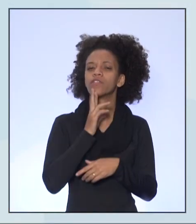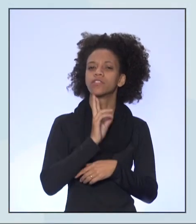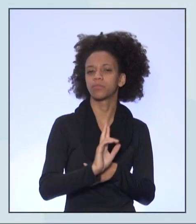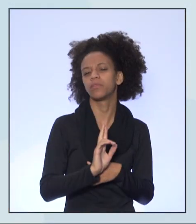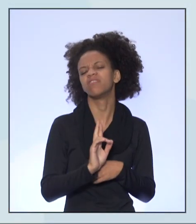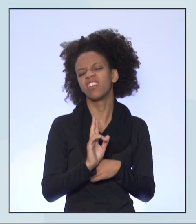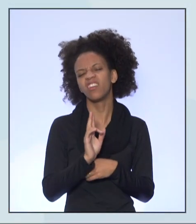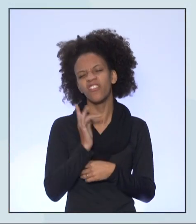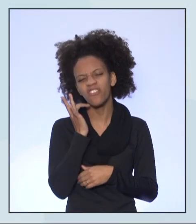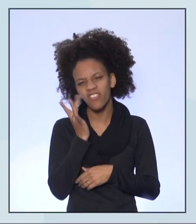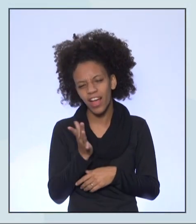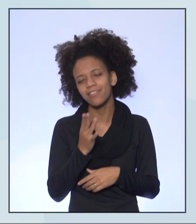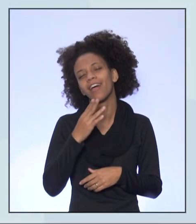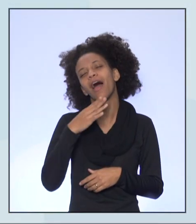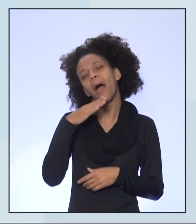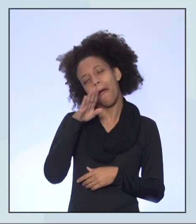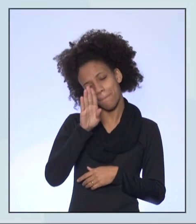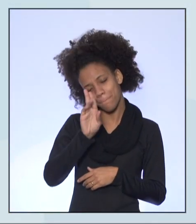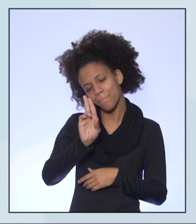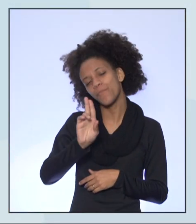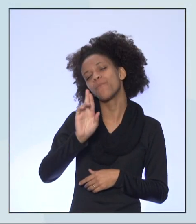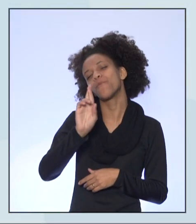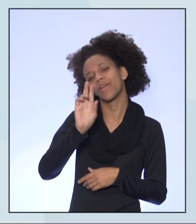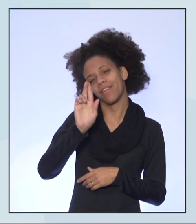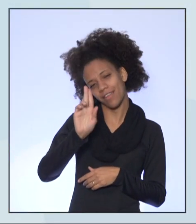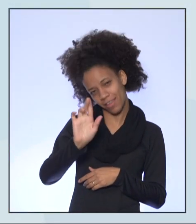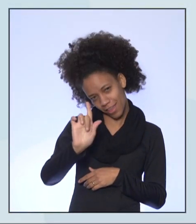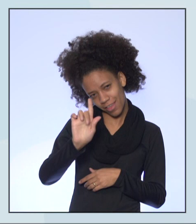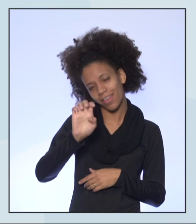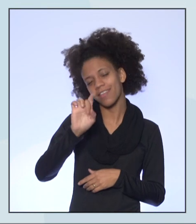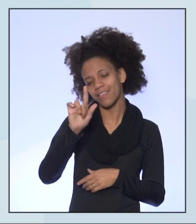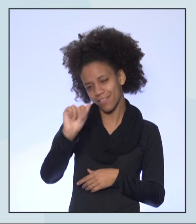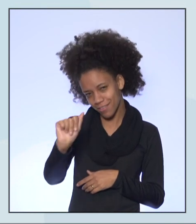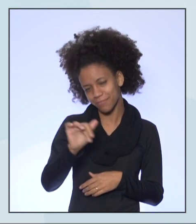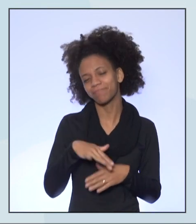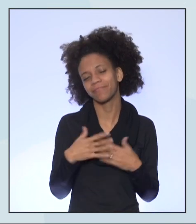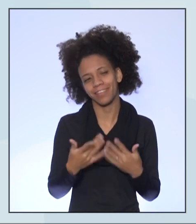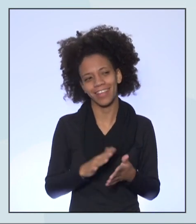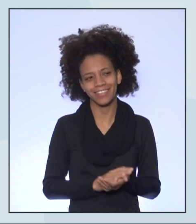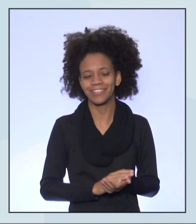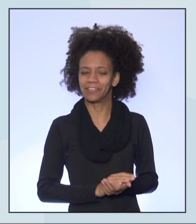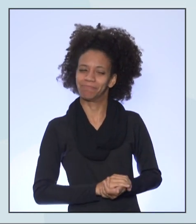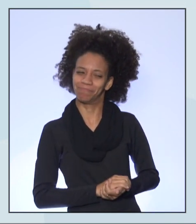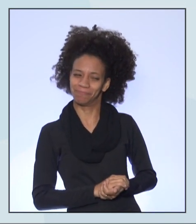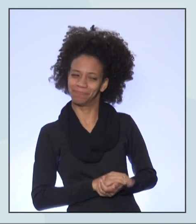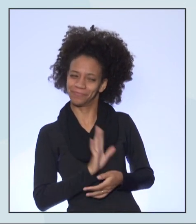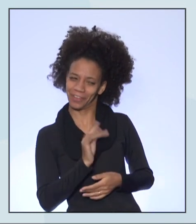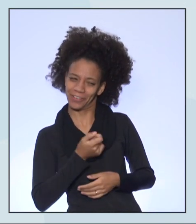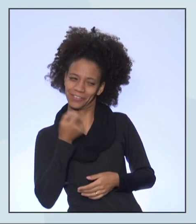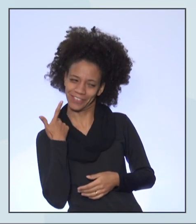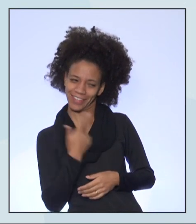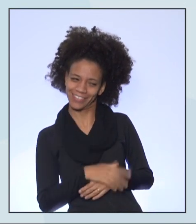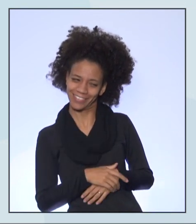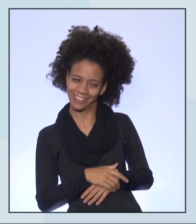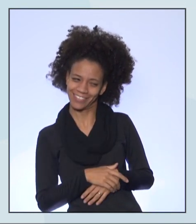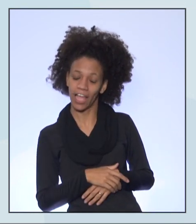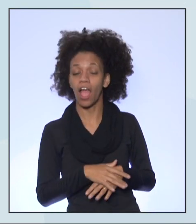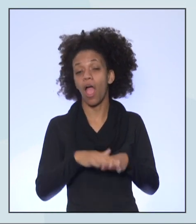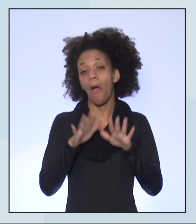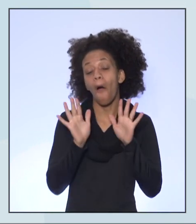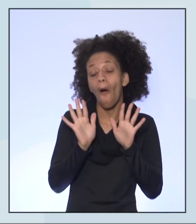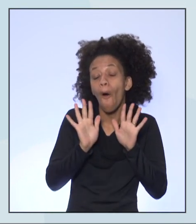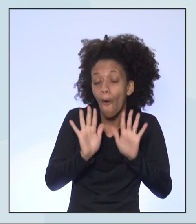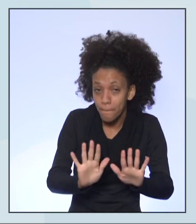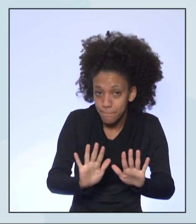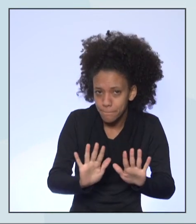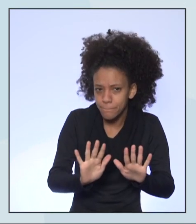responderam facilmente. É a burguesia. É a grande massa. Você está querendo me pegar, né, professora? Olha,